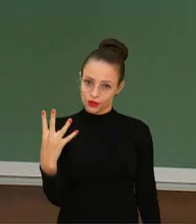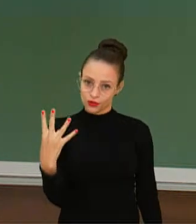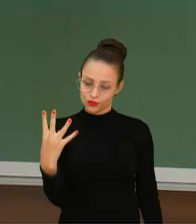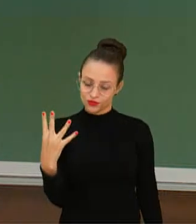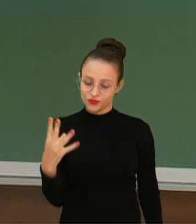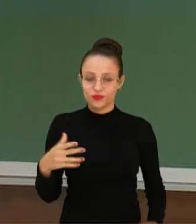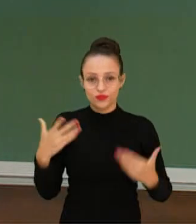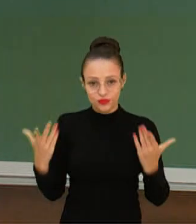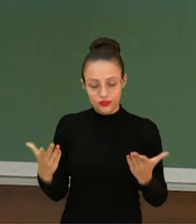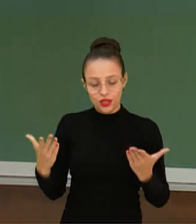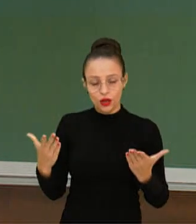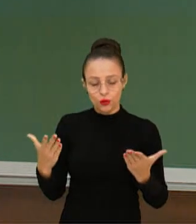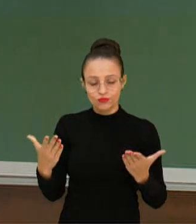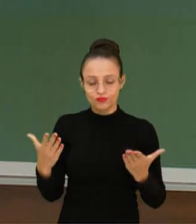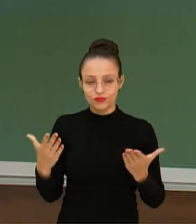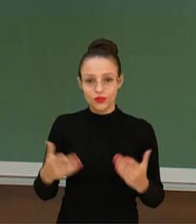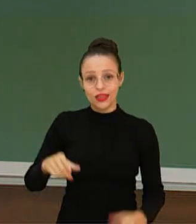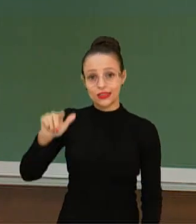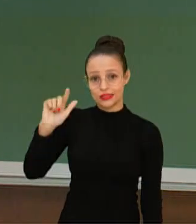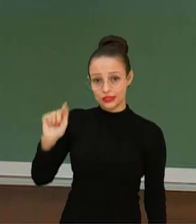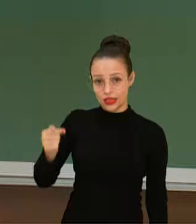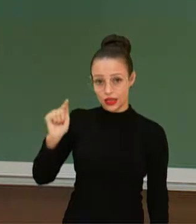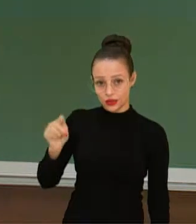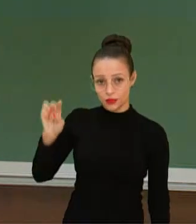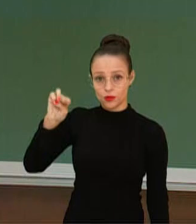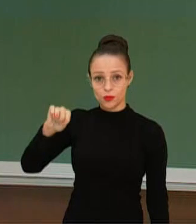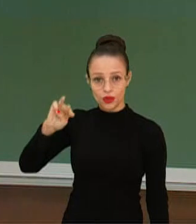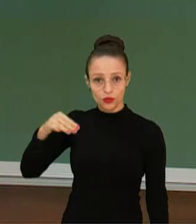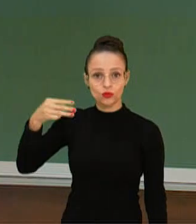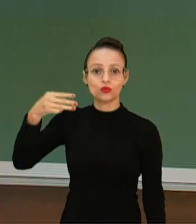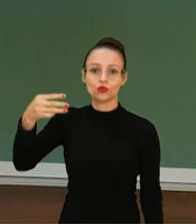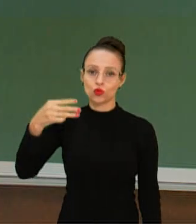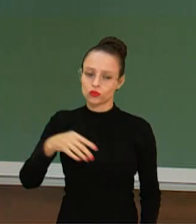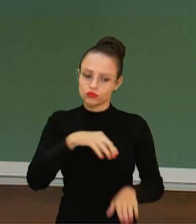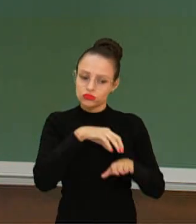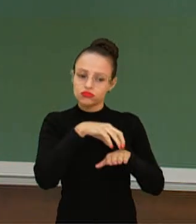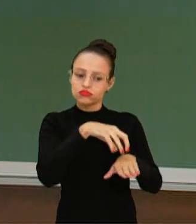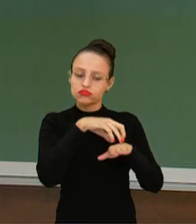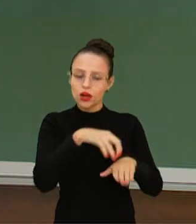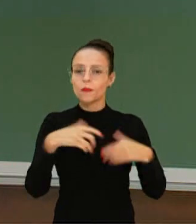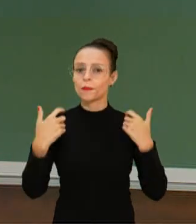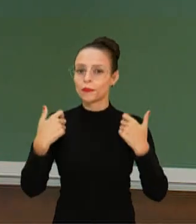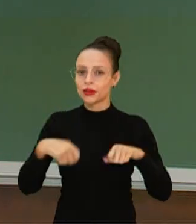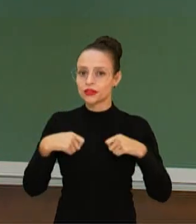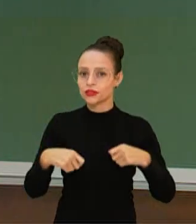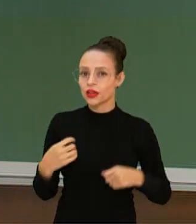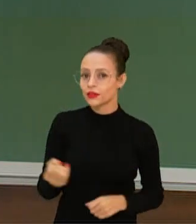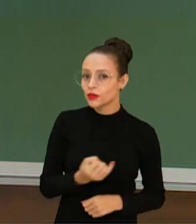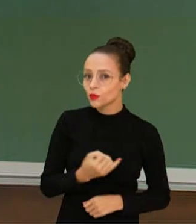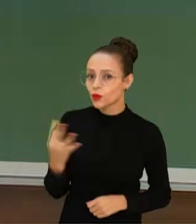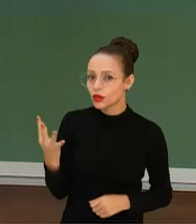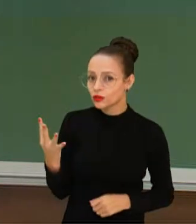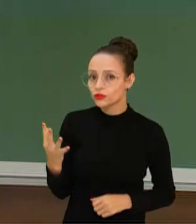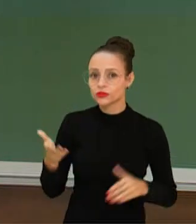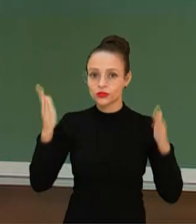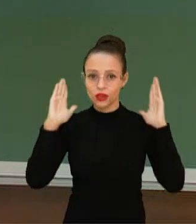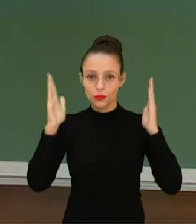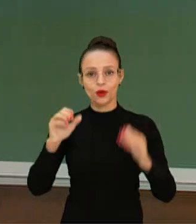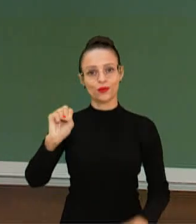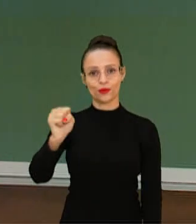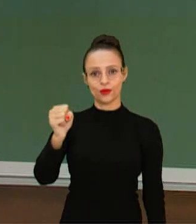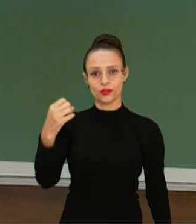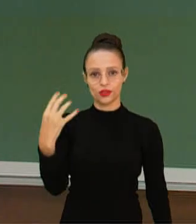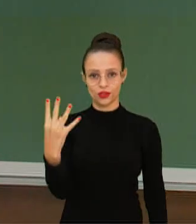84. Então, para transportar 7 mil metros cúbicos de areia, eu vou precisar de